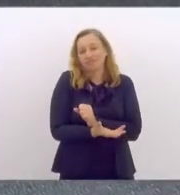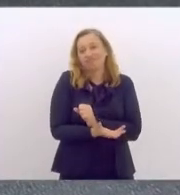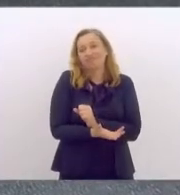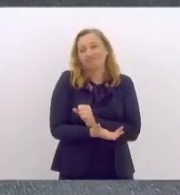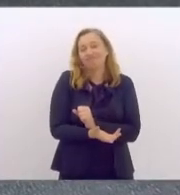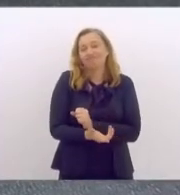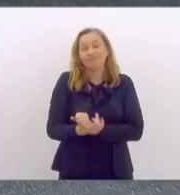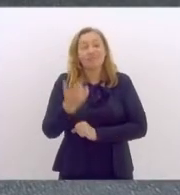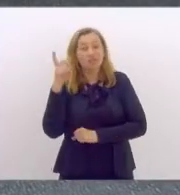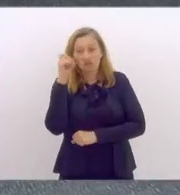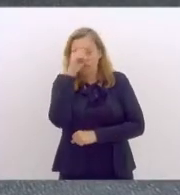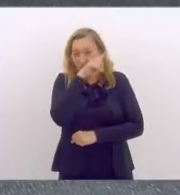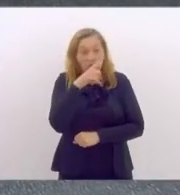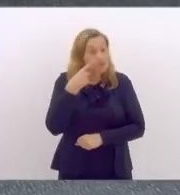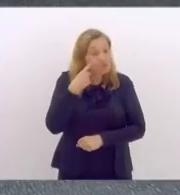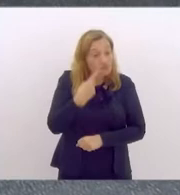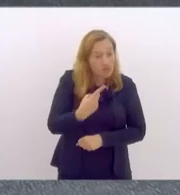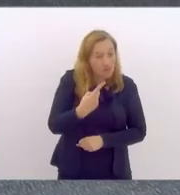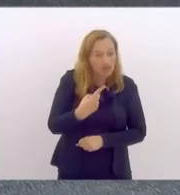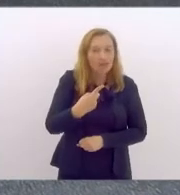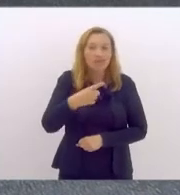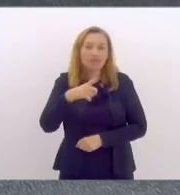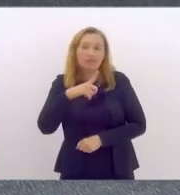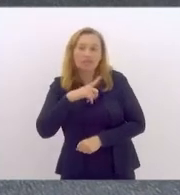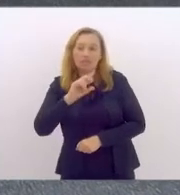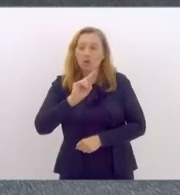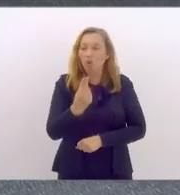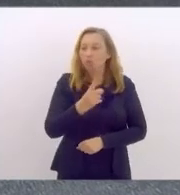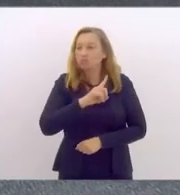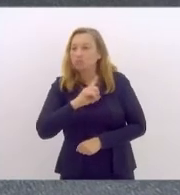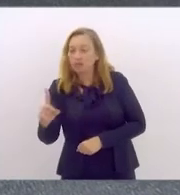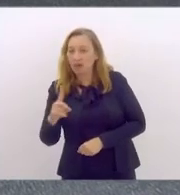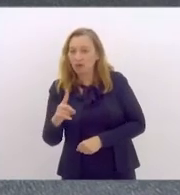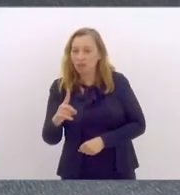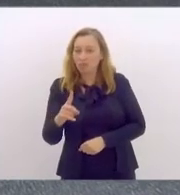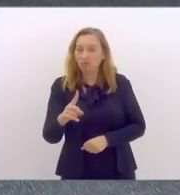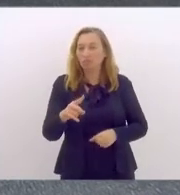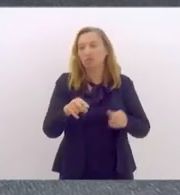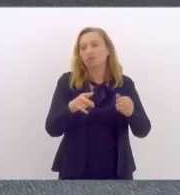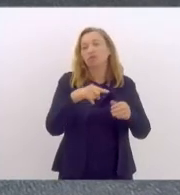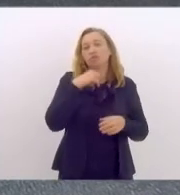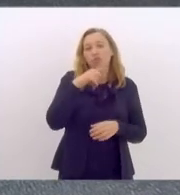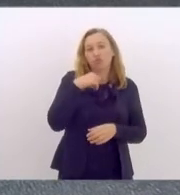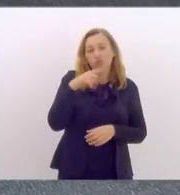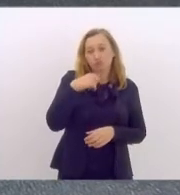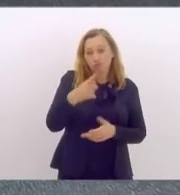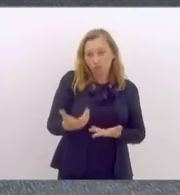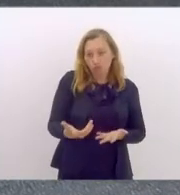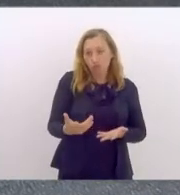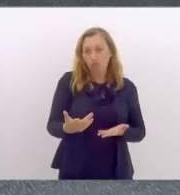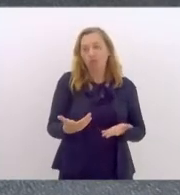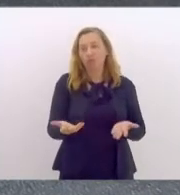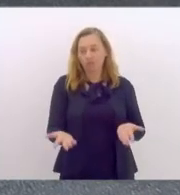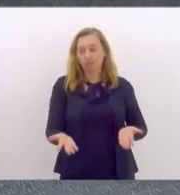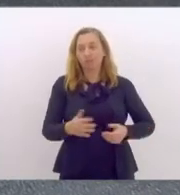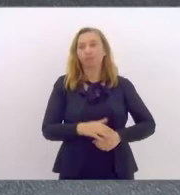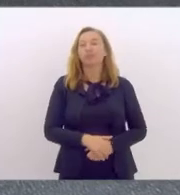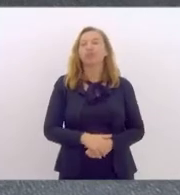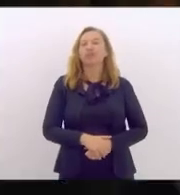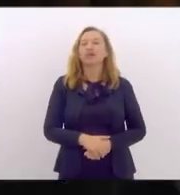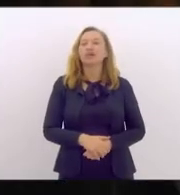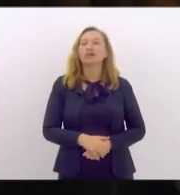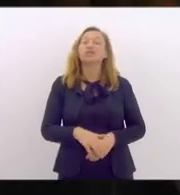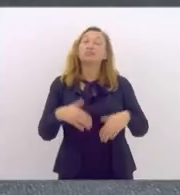verificar se tinha ou não Burra porque passava desde o início pelo escrutínio dos mesários